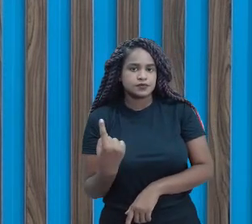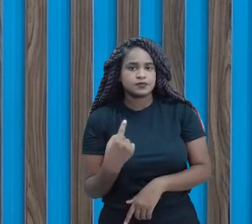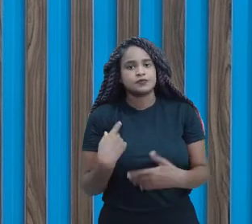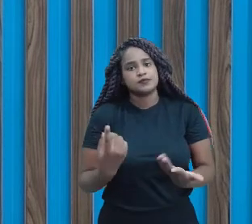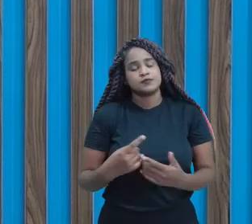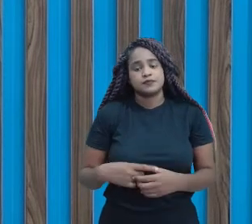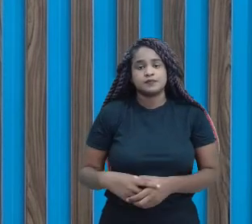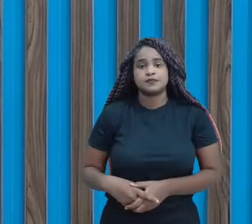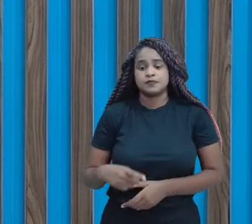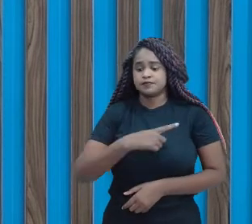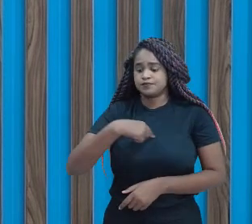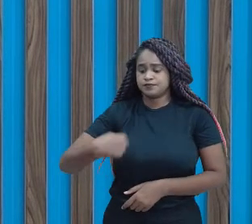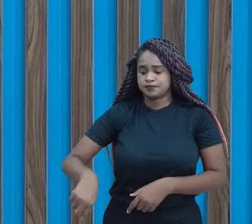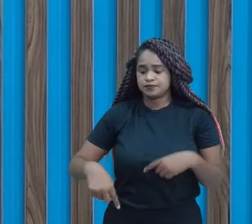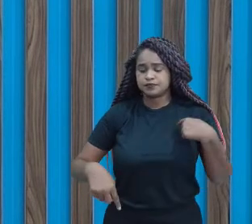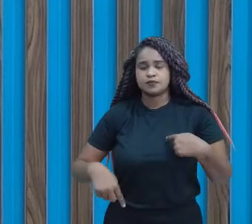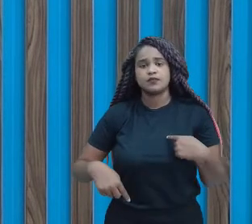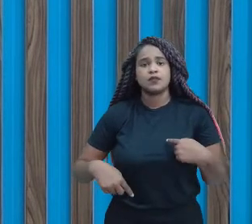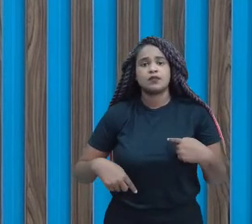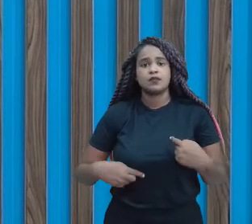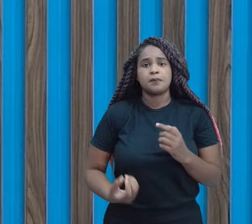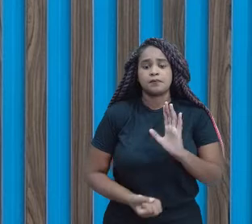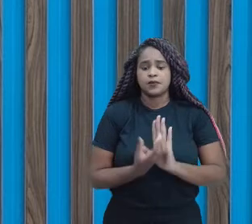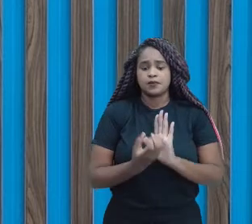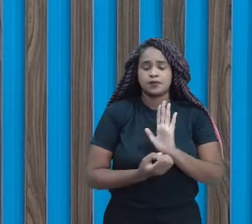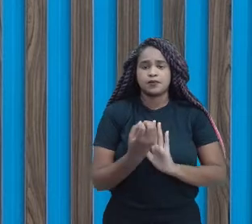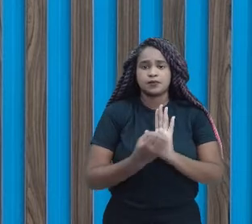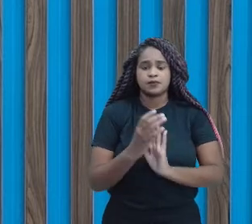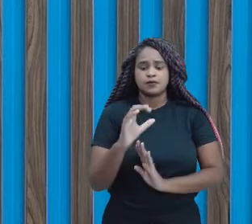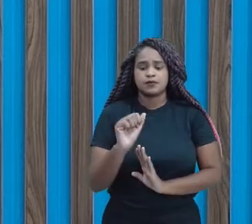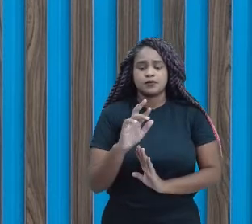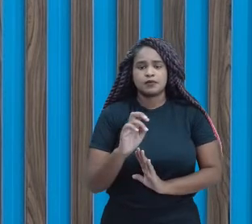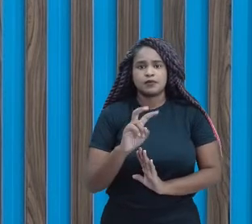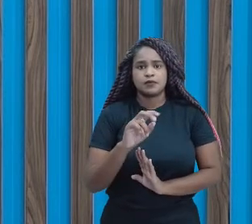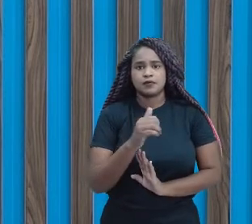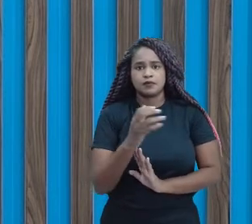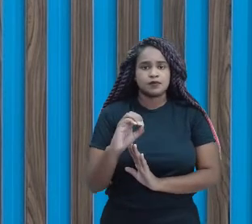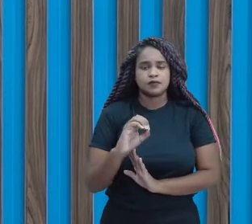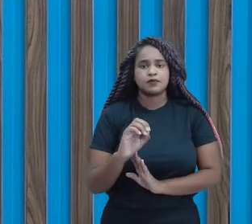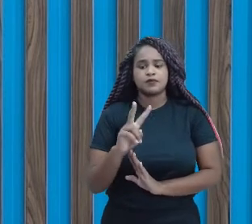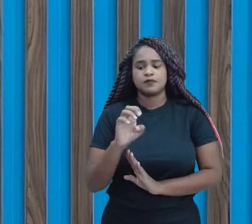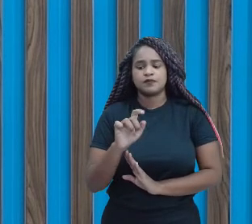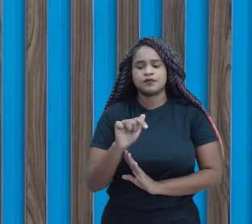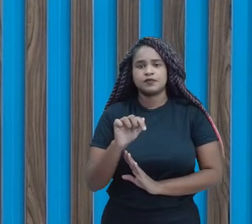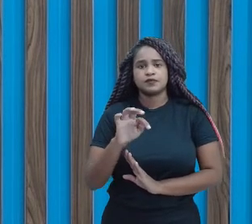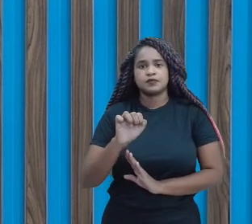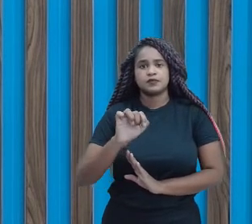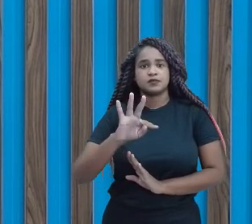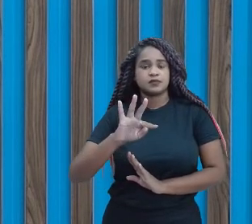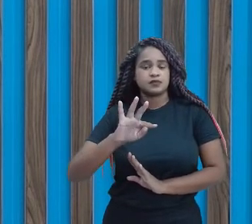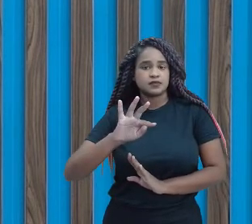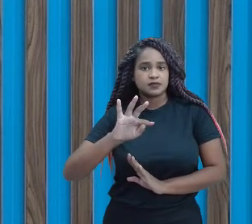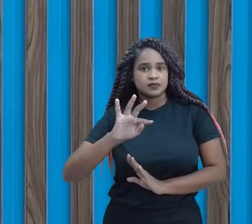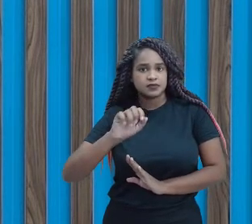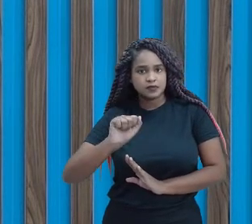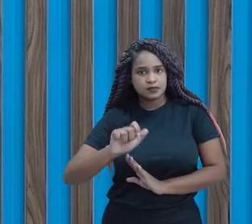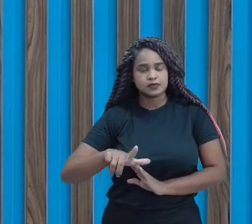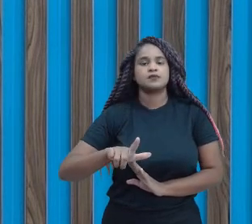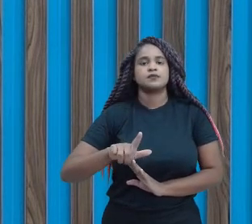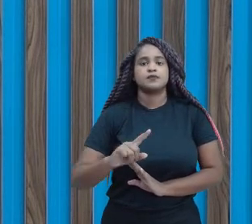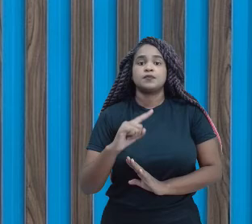está aumentando a sua produção de carvão vegetal em 1 milhão de toneladas por